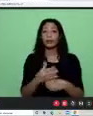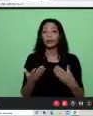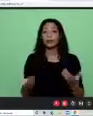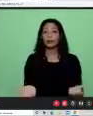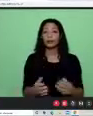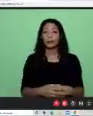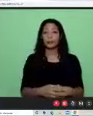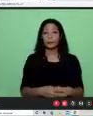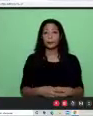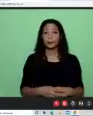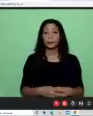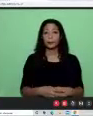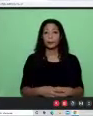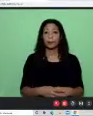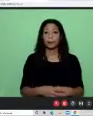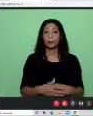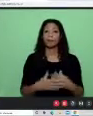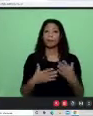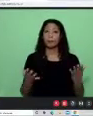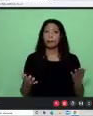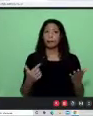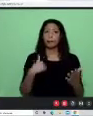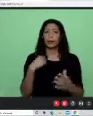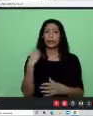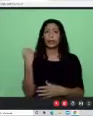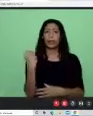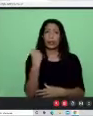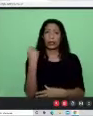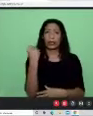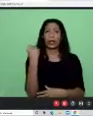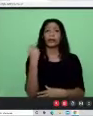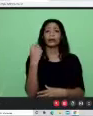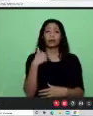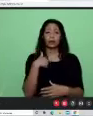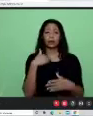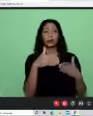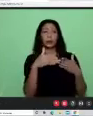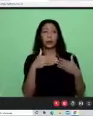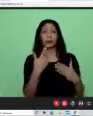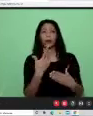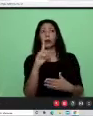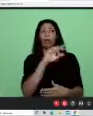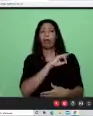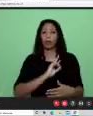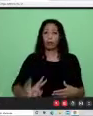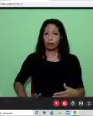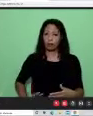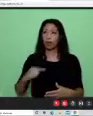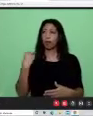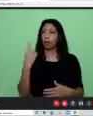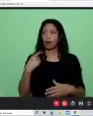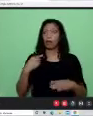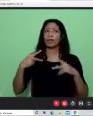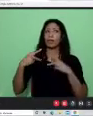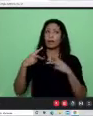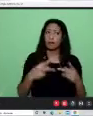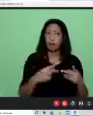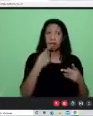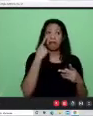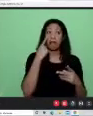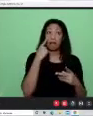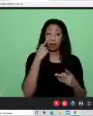Eu acho isso de uma gravidade, peço inclusive aos outros vereadores que a gente possa ir verificar realmente essa situação, porque